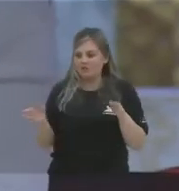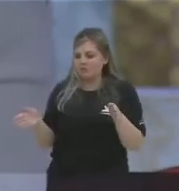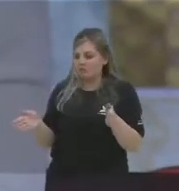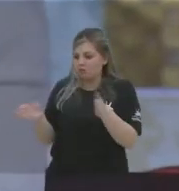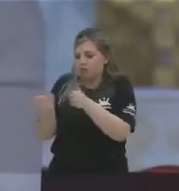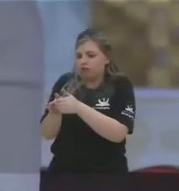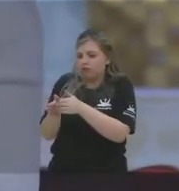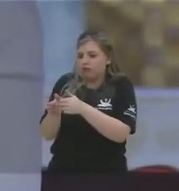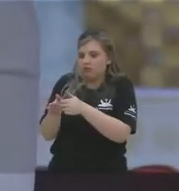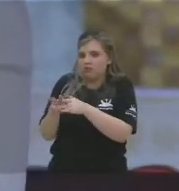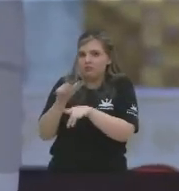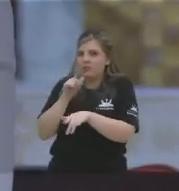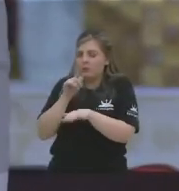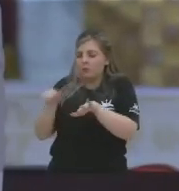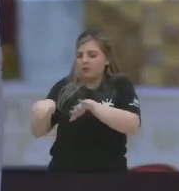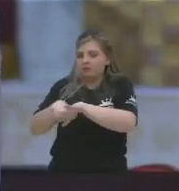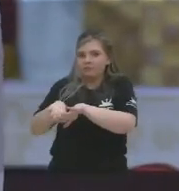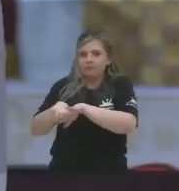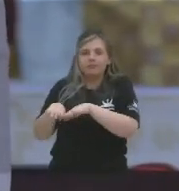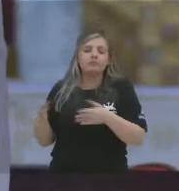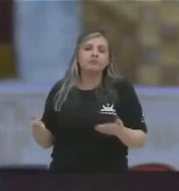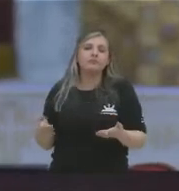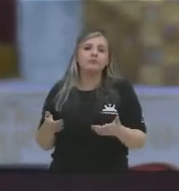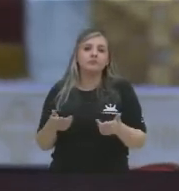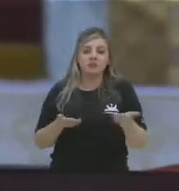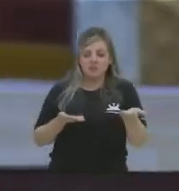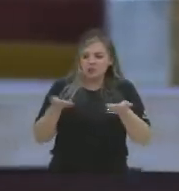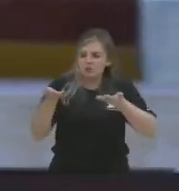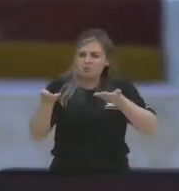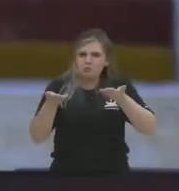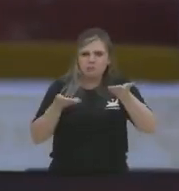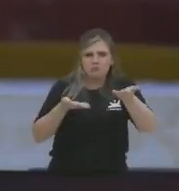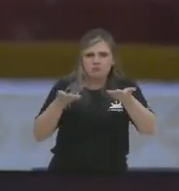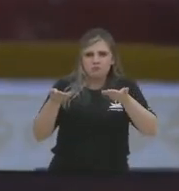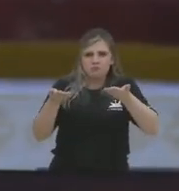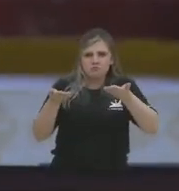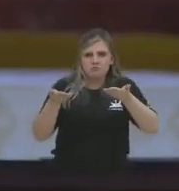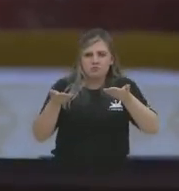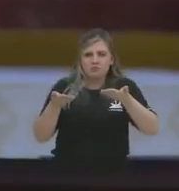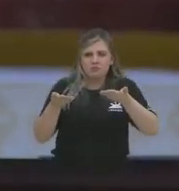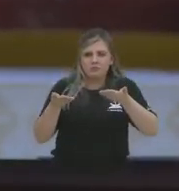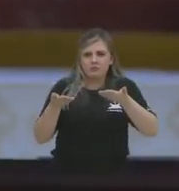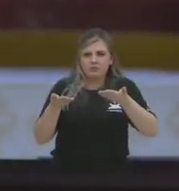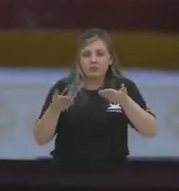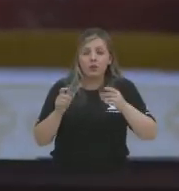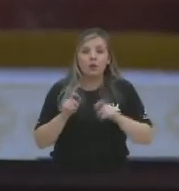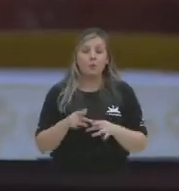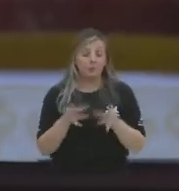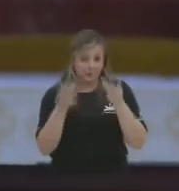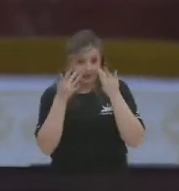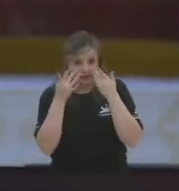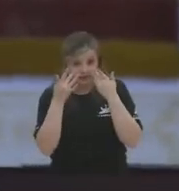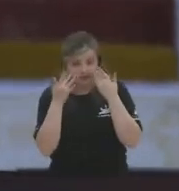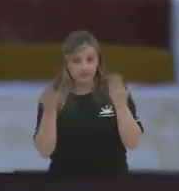Só que essa contradição que é fruto, olha aqui o que eu vou dizer.